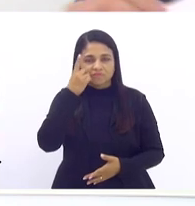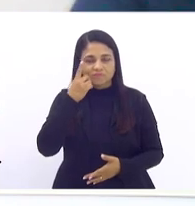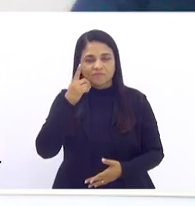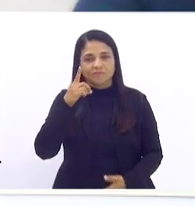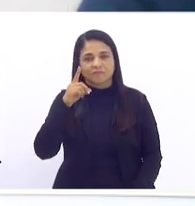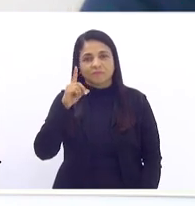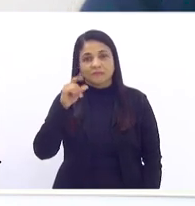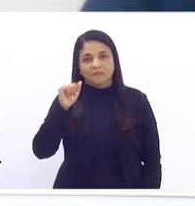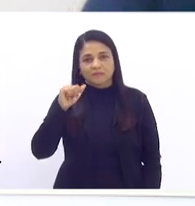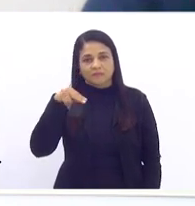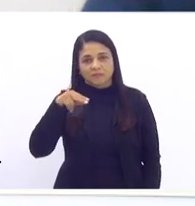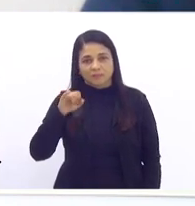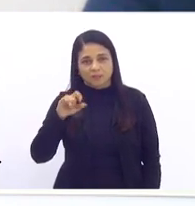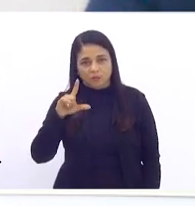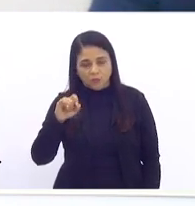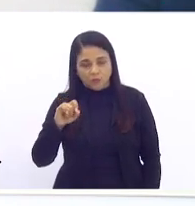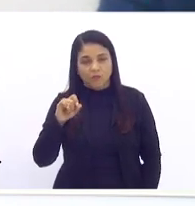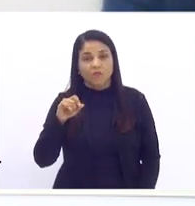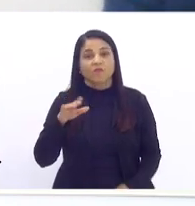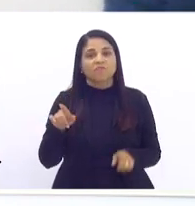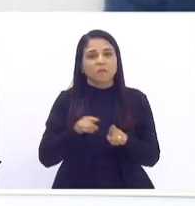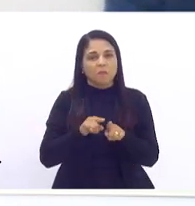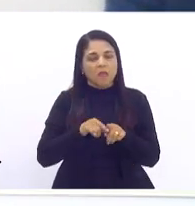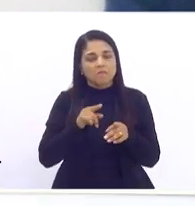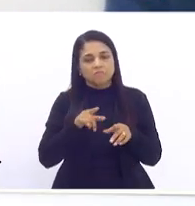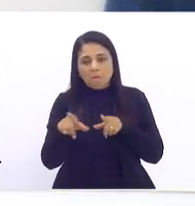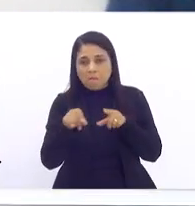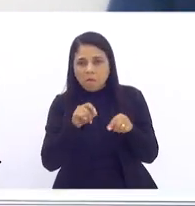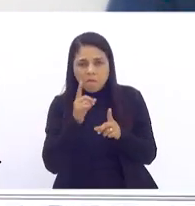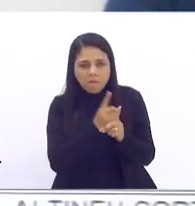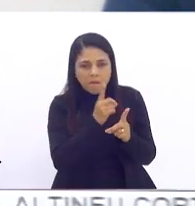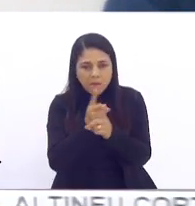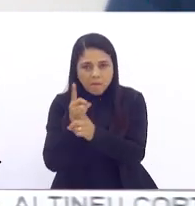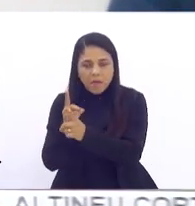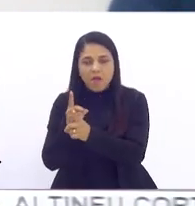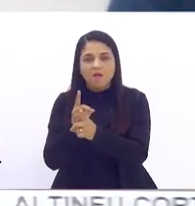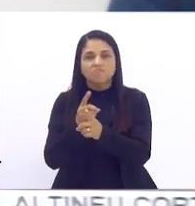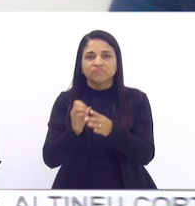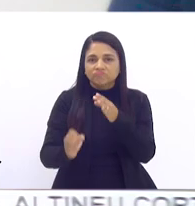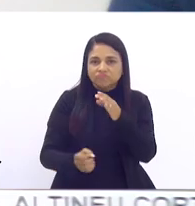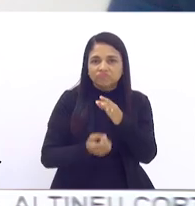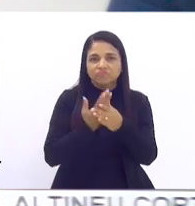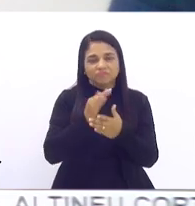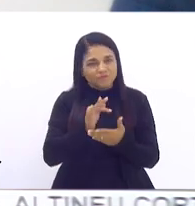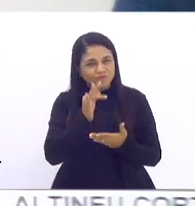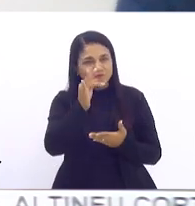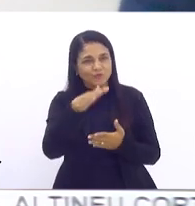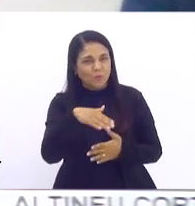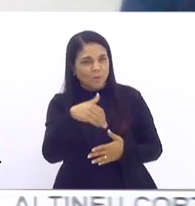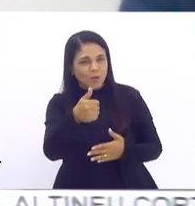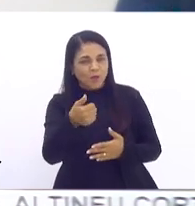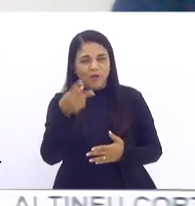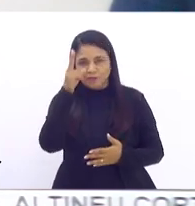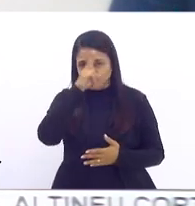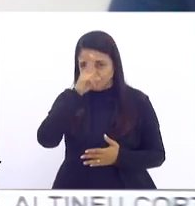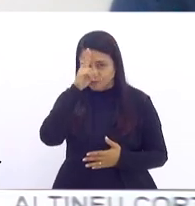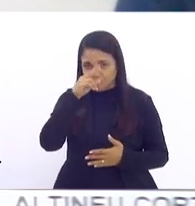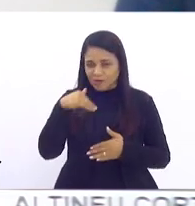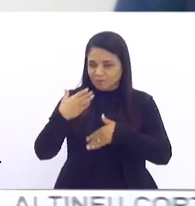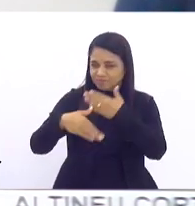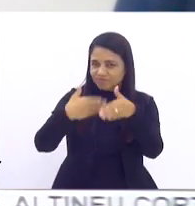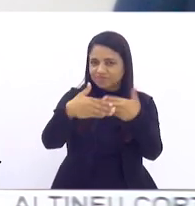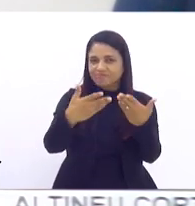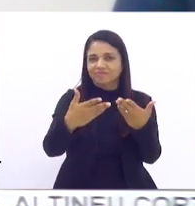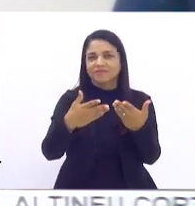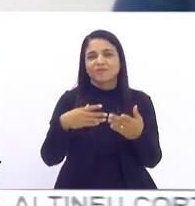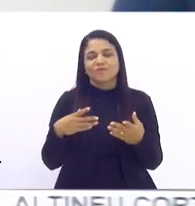né sabendo identificar essas demandas construindo de forma racional um novo tempo né fazendo história através aí desse olhar